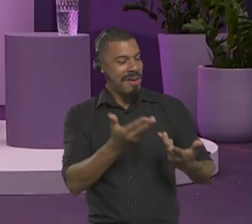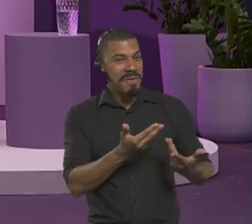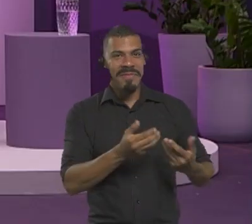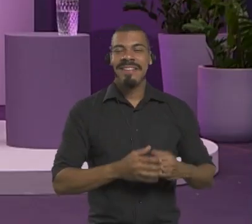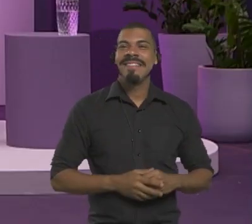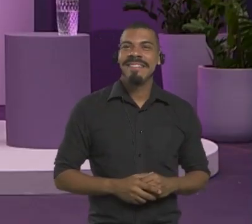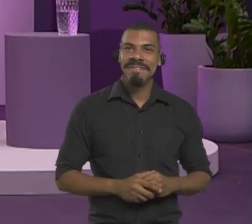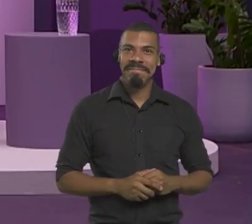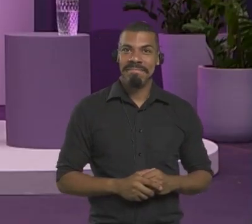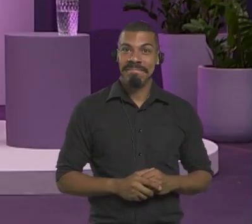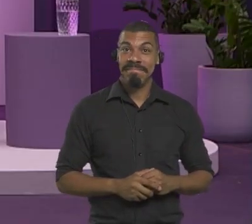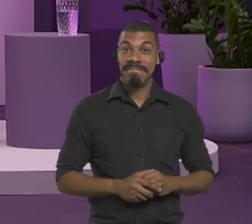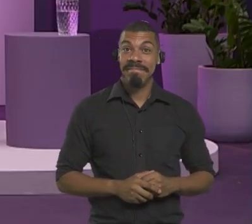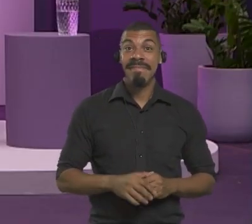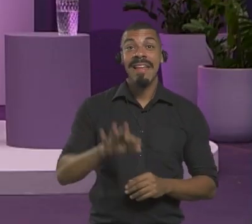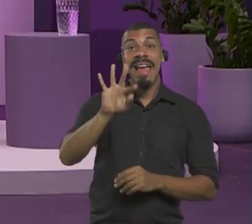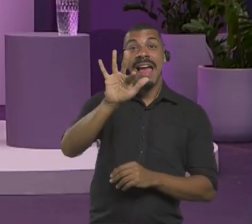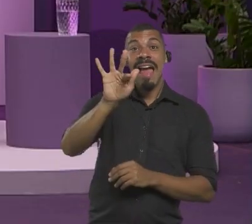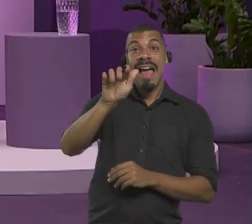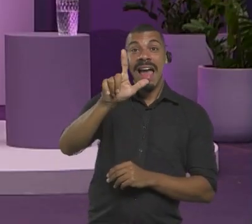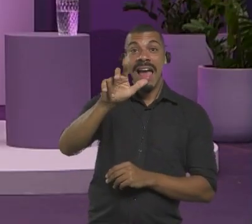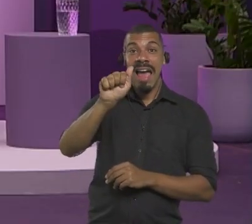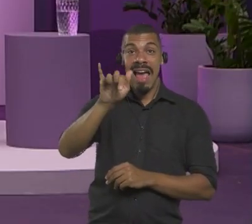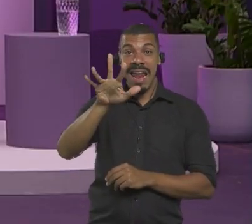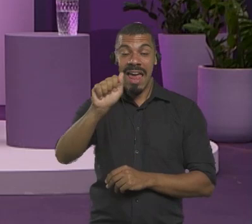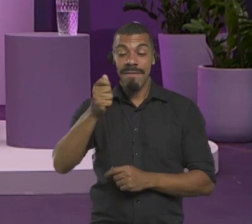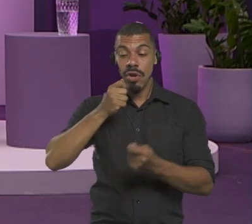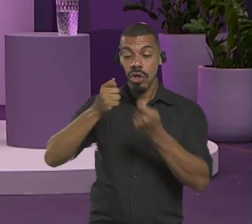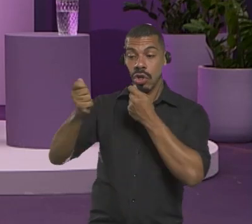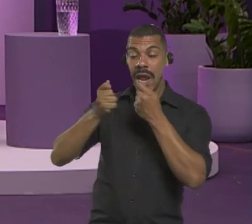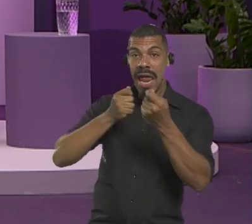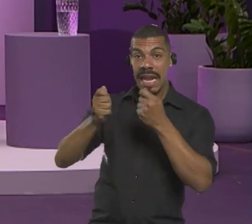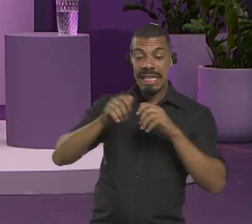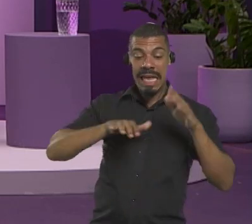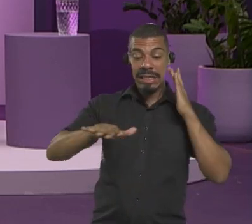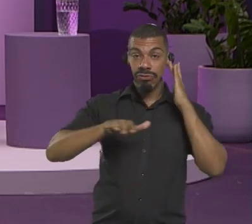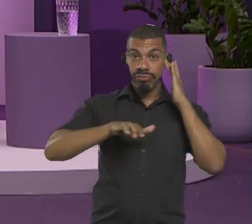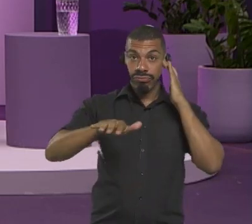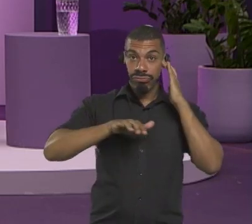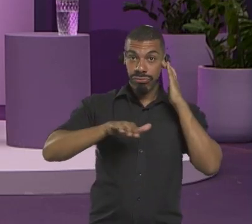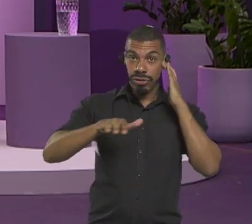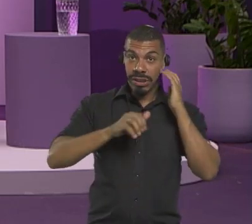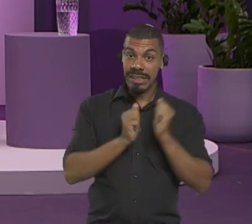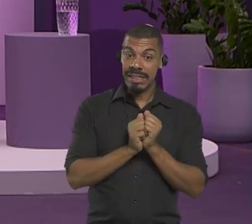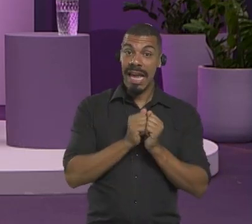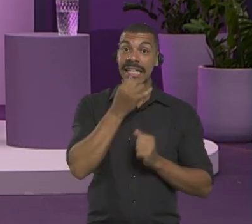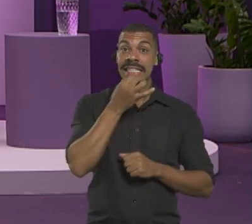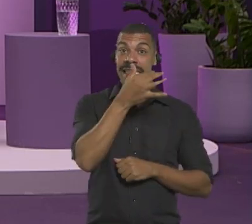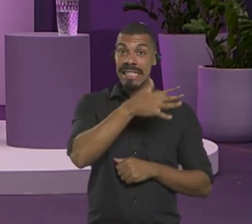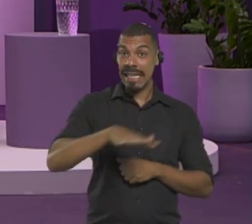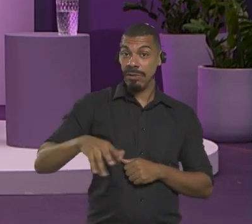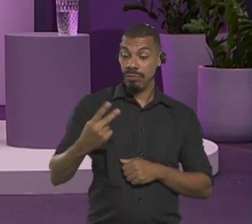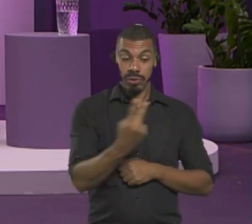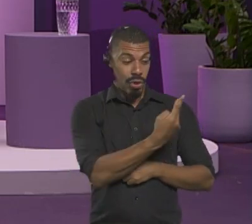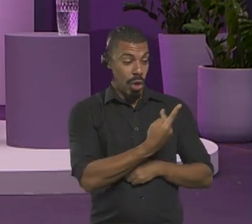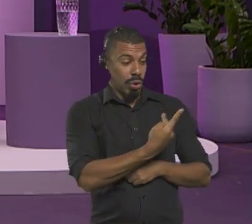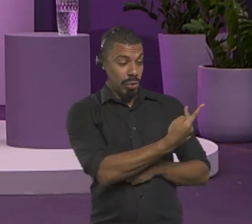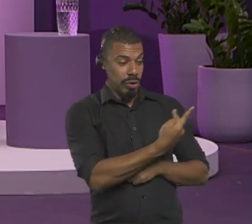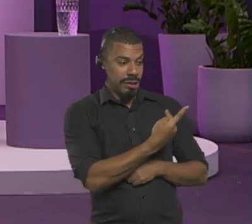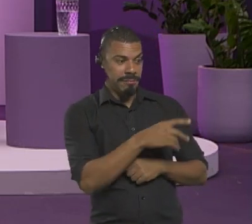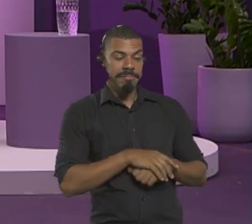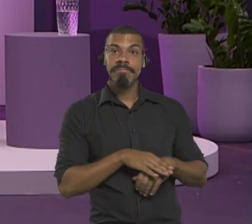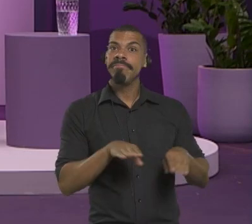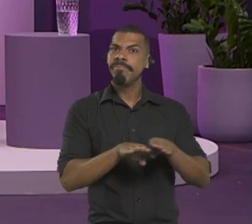estúdio. A Flávia é jornalista, DJ, minha parça de Santos, que a gente é de Santos,